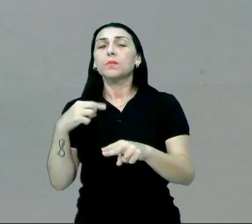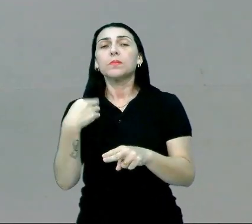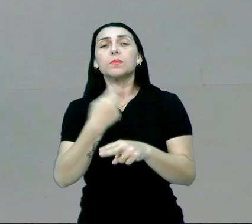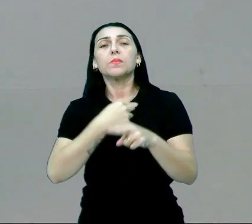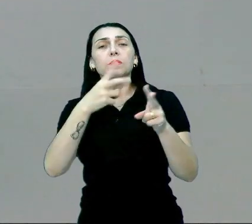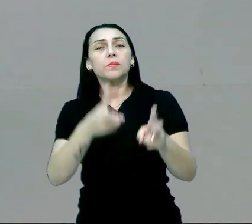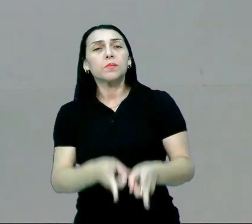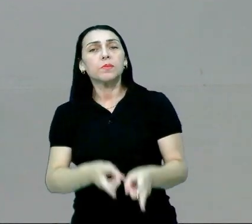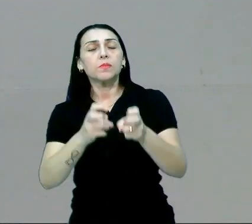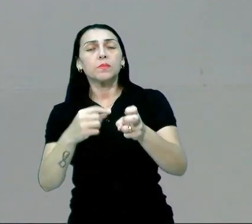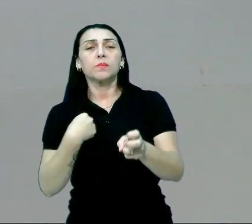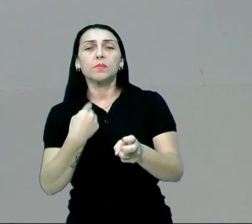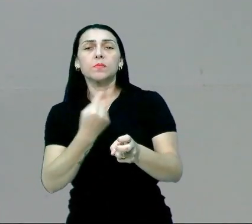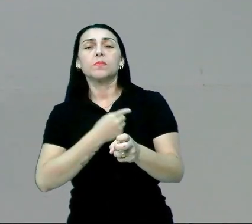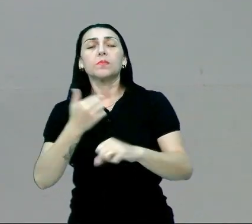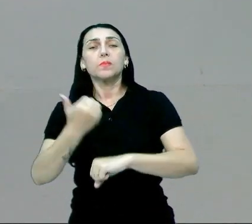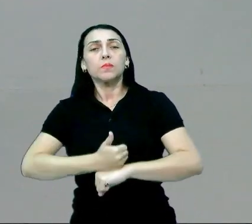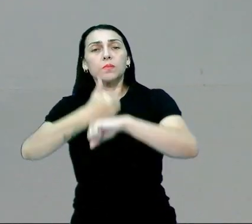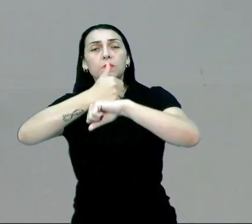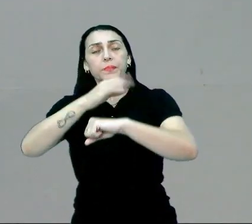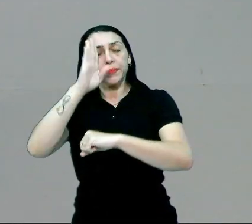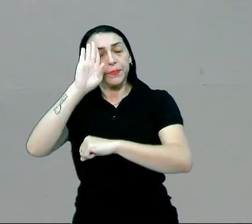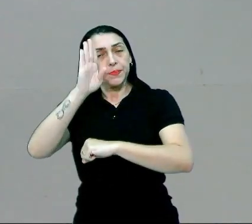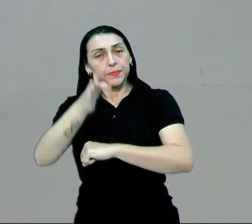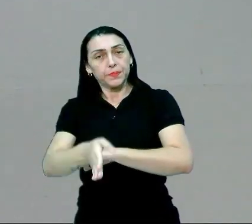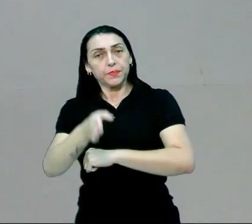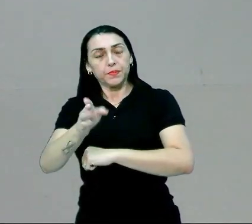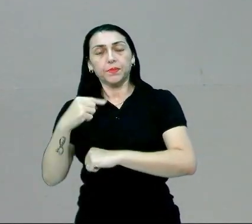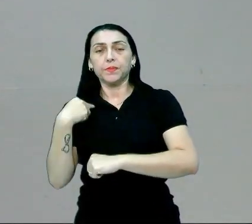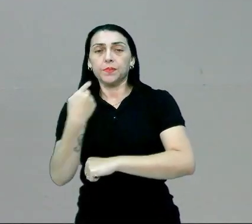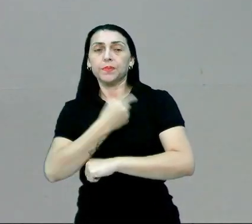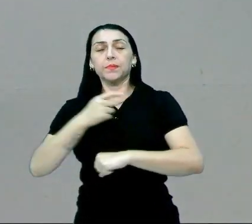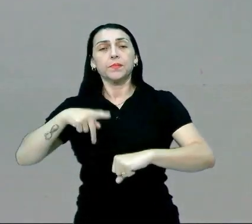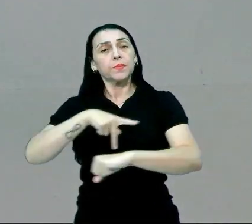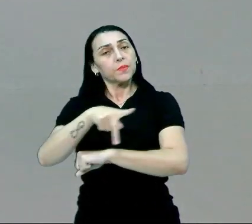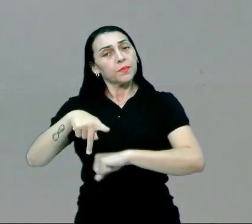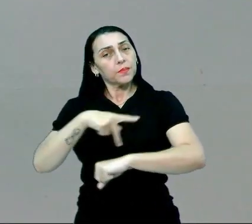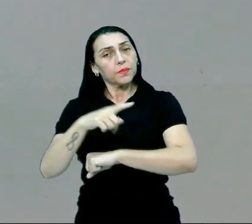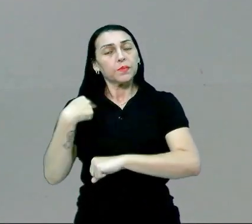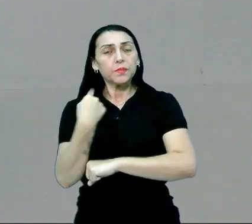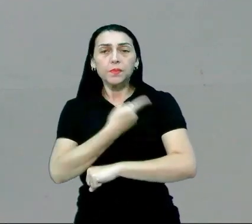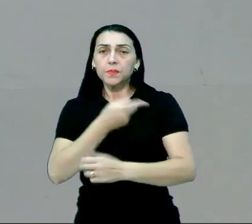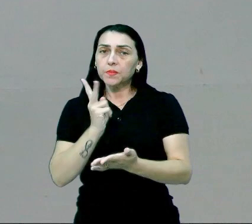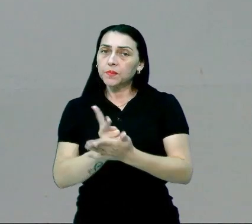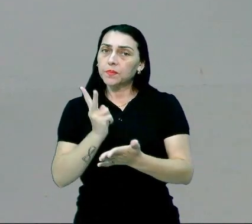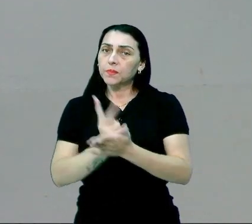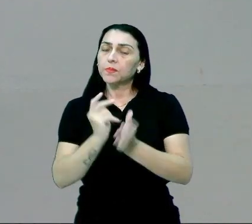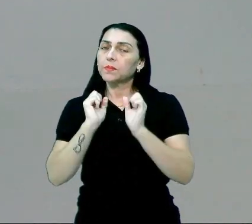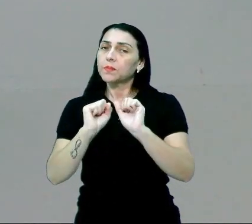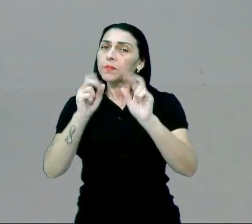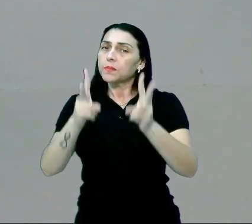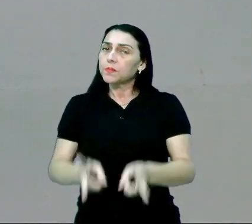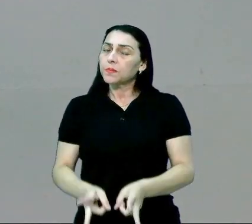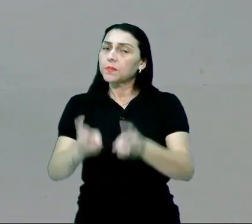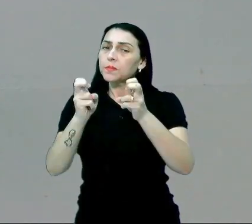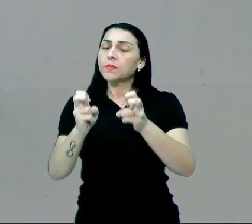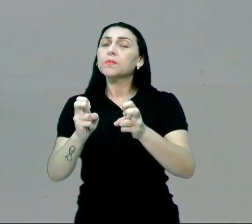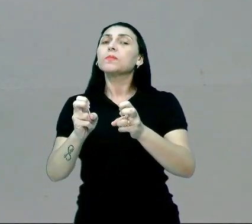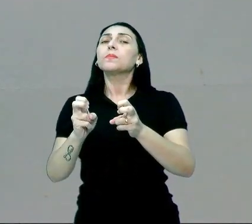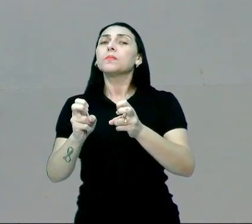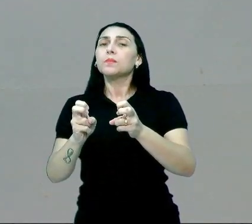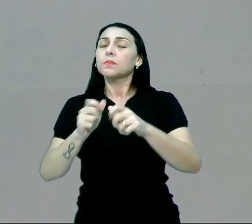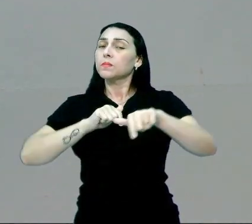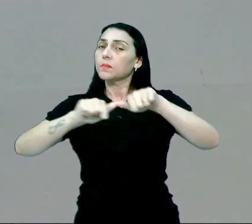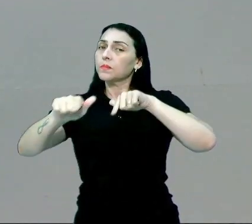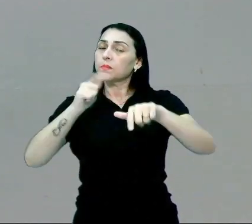nós observamos a nossa atualidade, principalmente o nosso país, nós sempre podemos observar que as